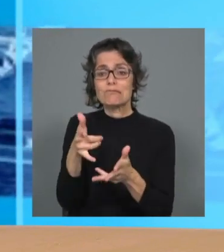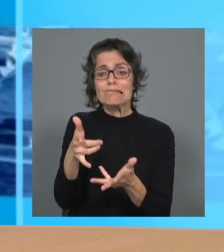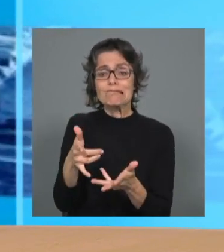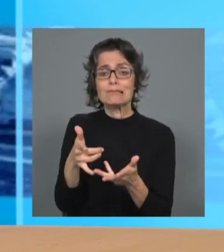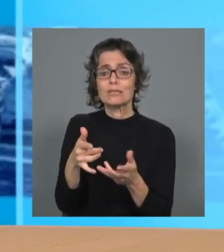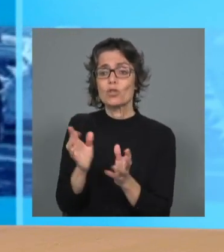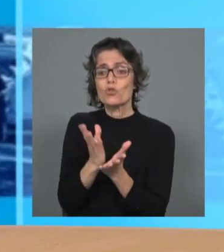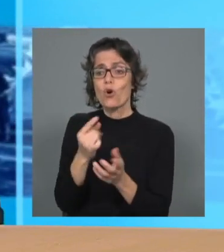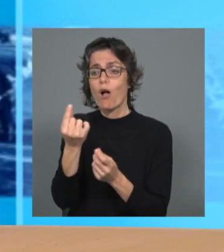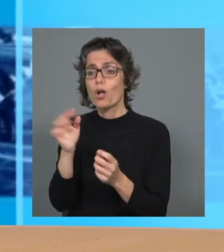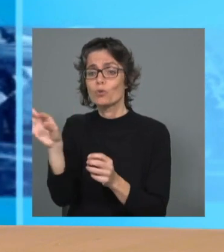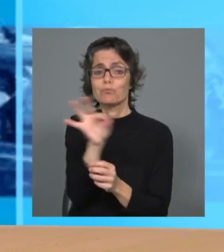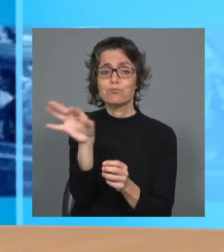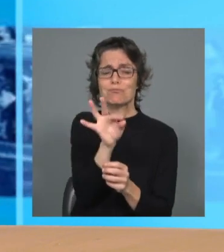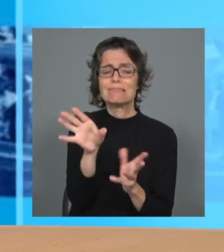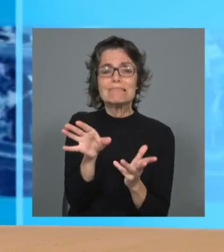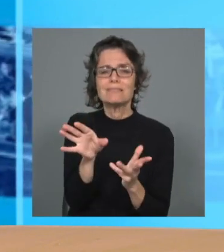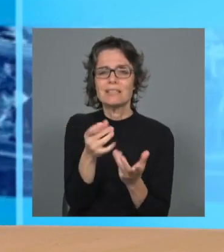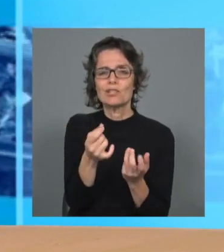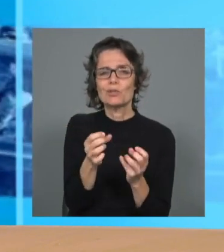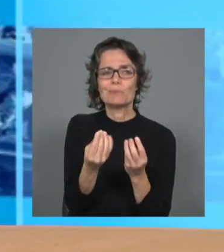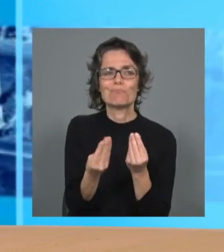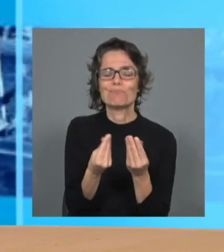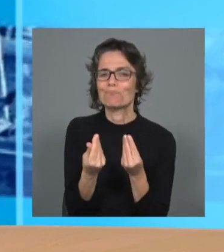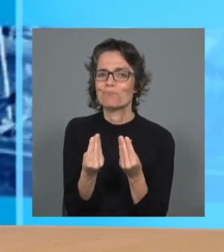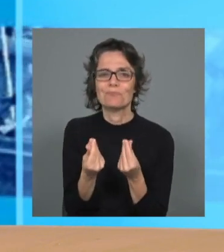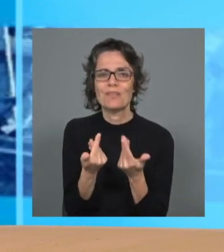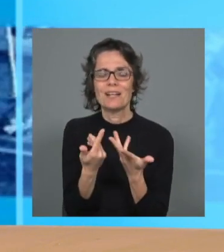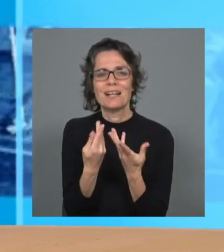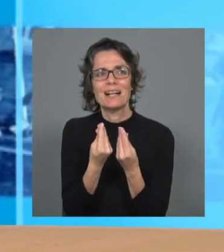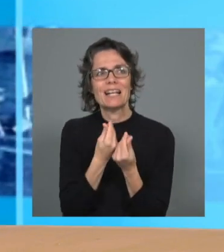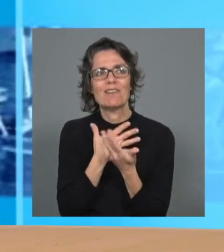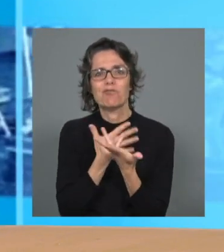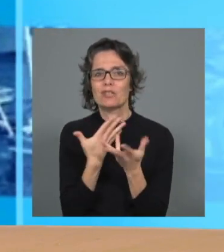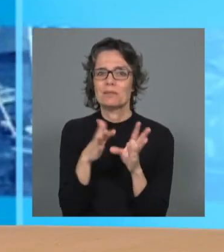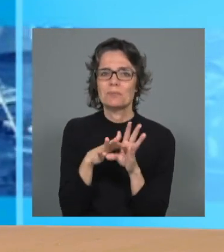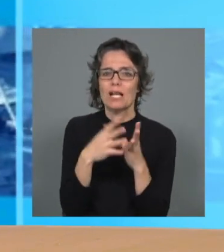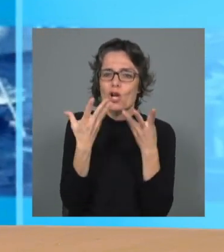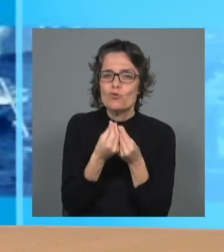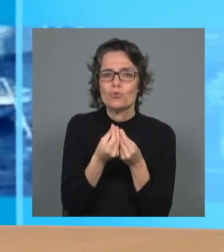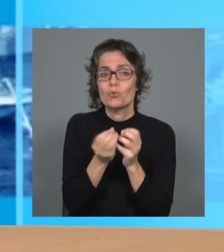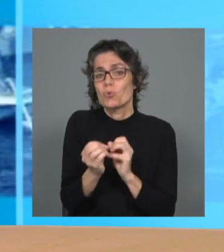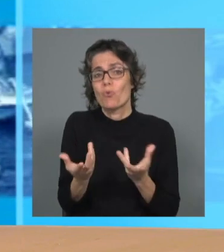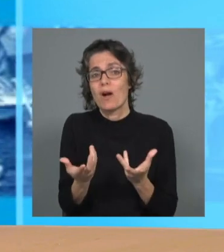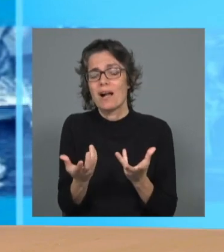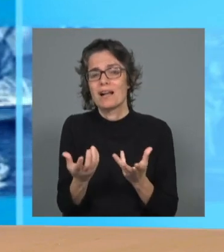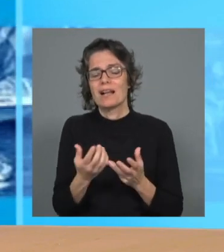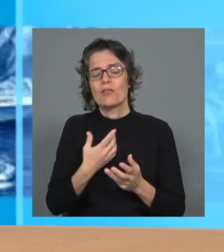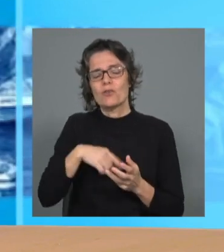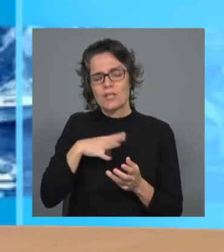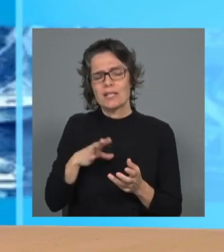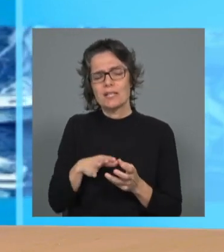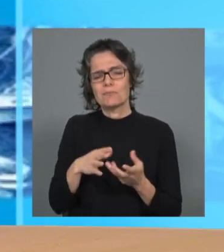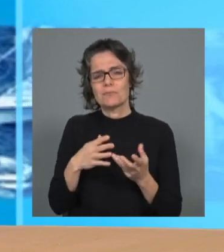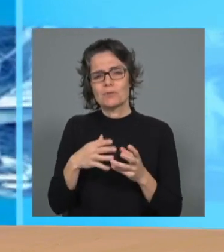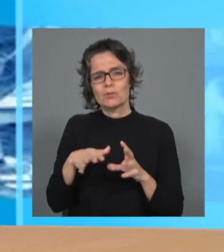pequeno grupo, estamos ao mesmo tempo a privar-nos desta comunhão necessária e de uma manifestação pascal mais intensiva, que é